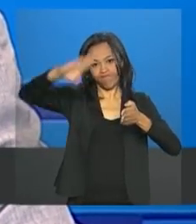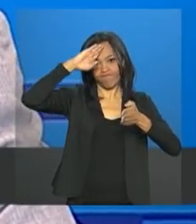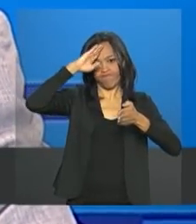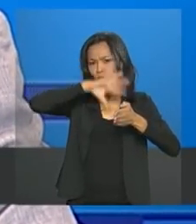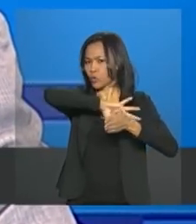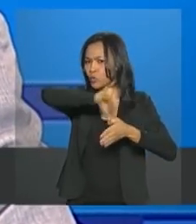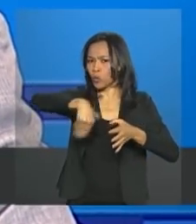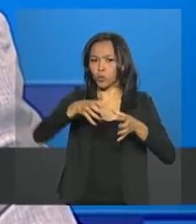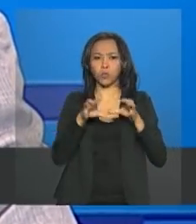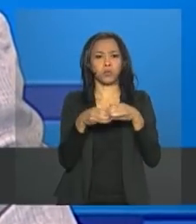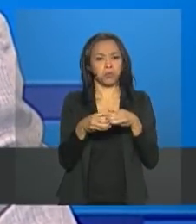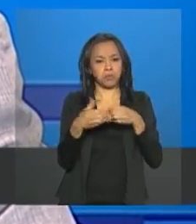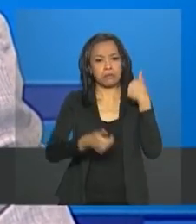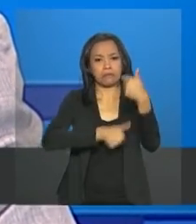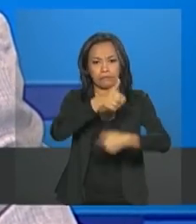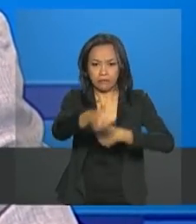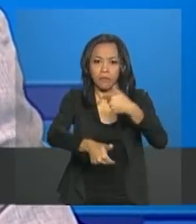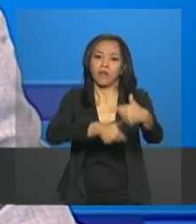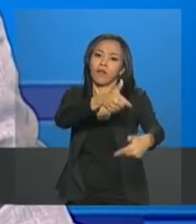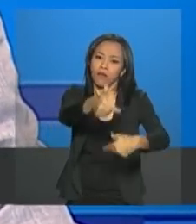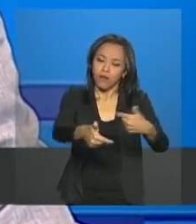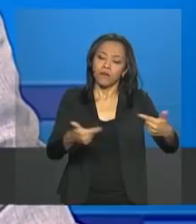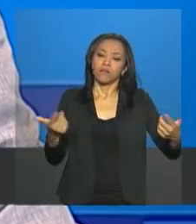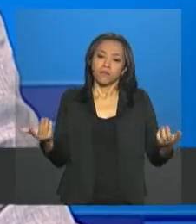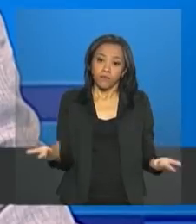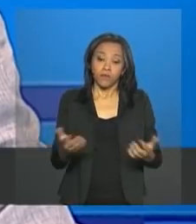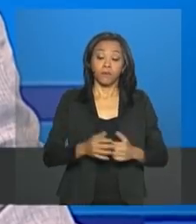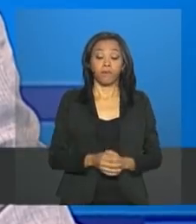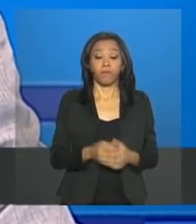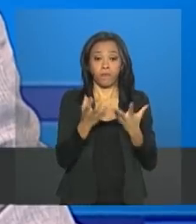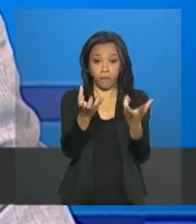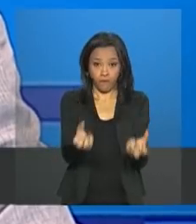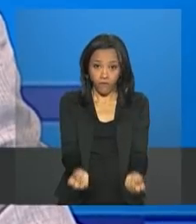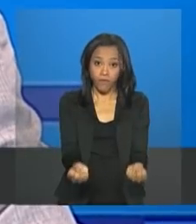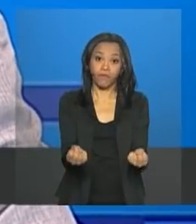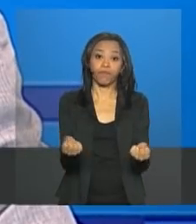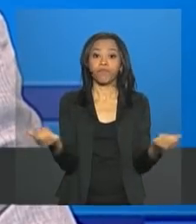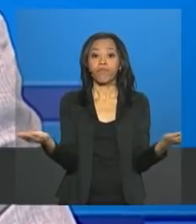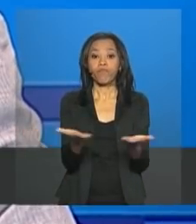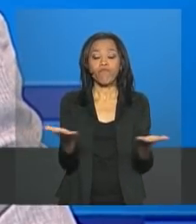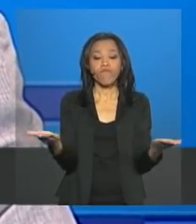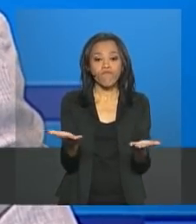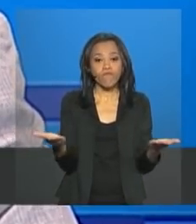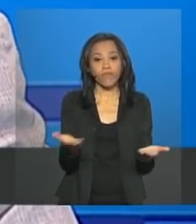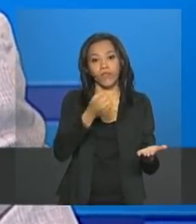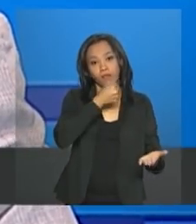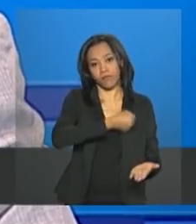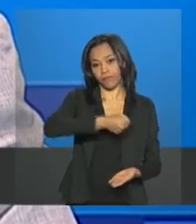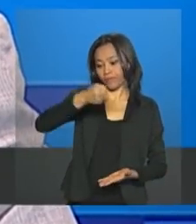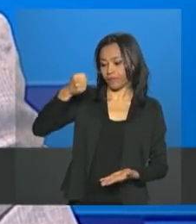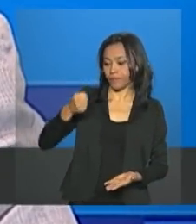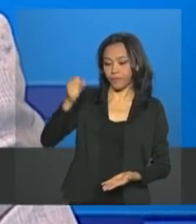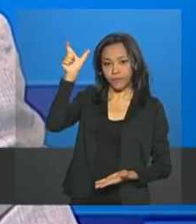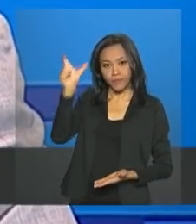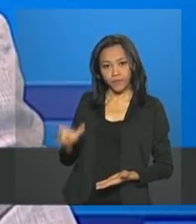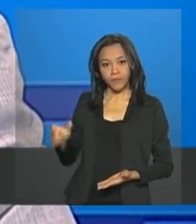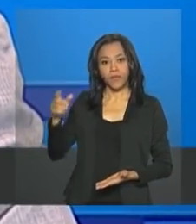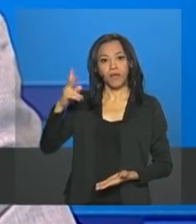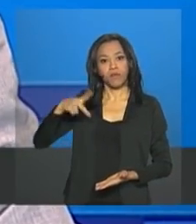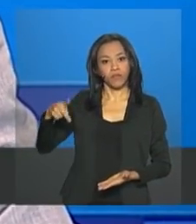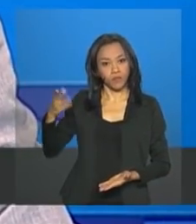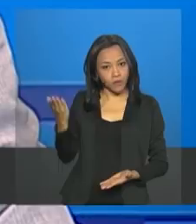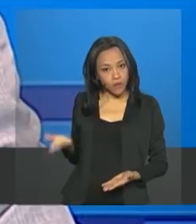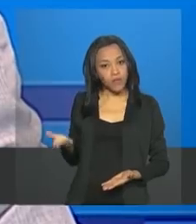estiveram envolvidos em todo o processo enfim é vamos vou passar aqui a palavra para a professora marinez que fará